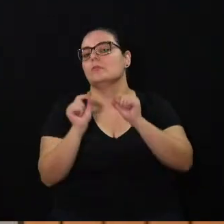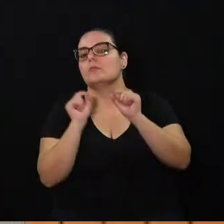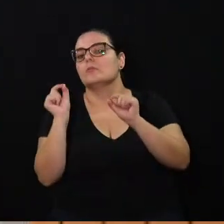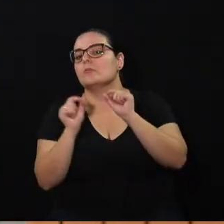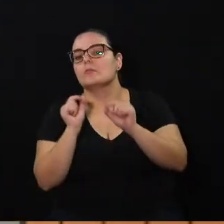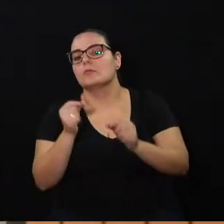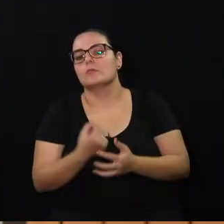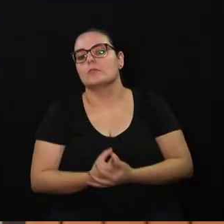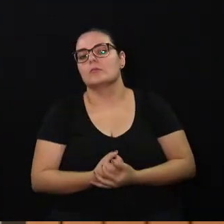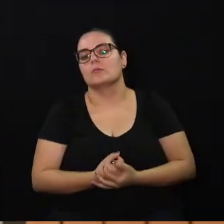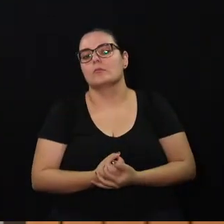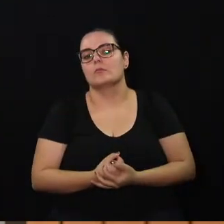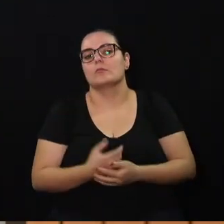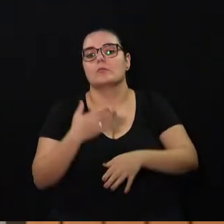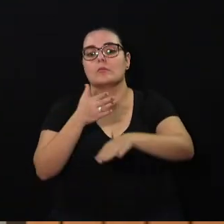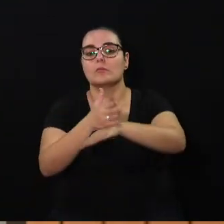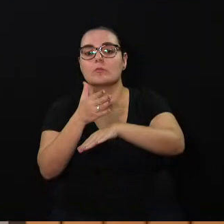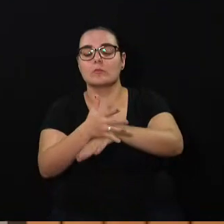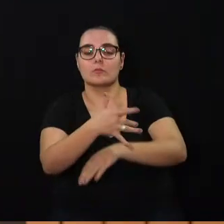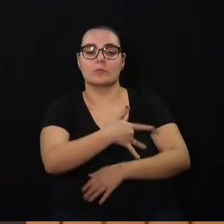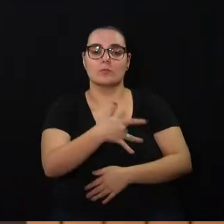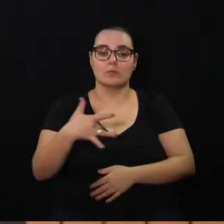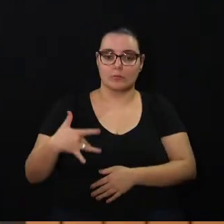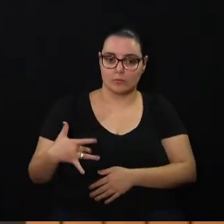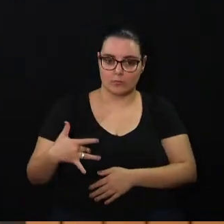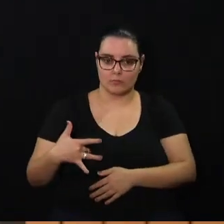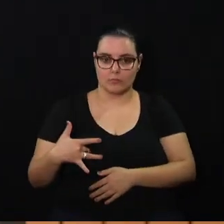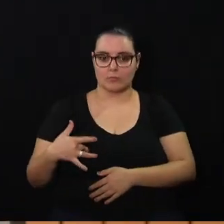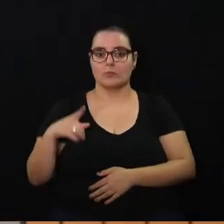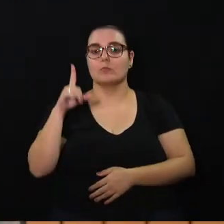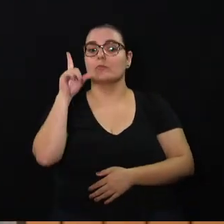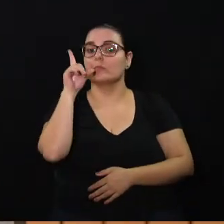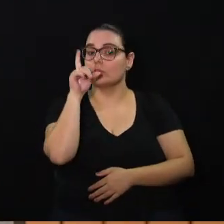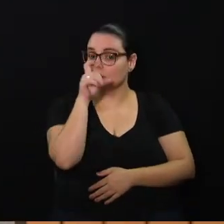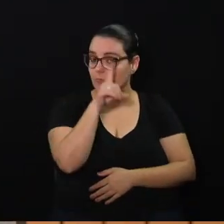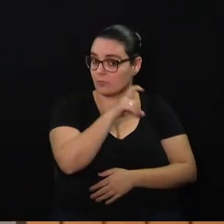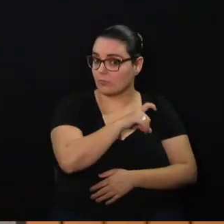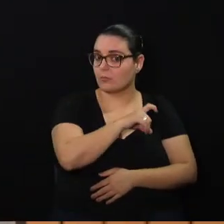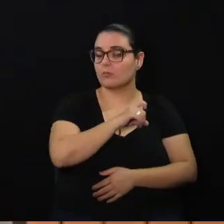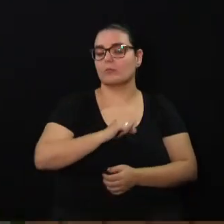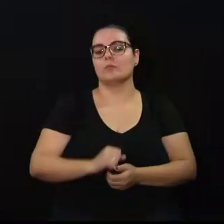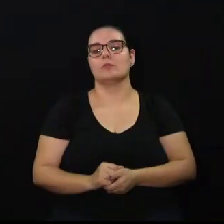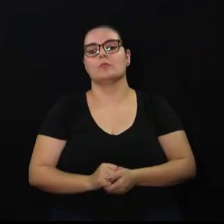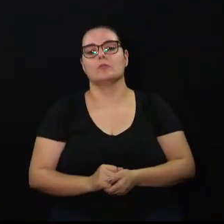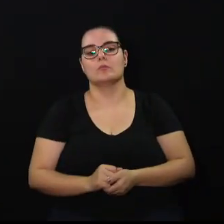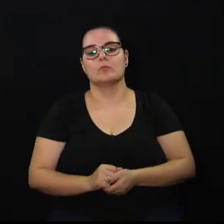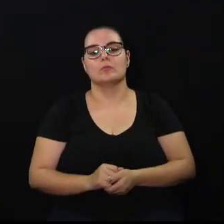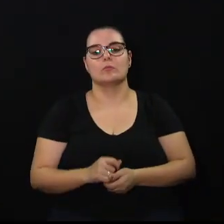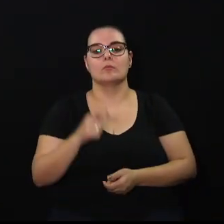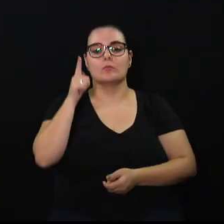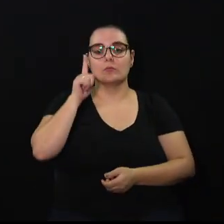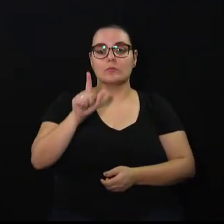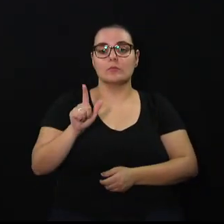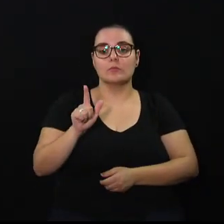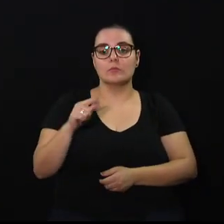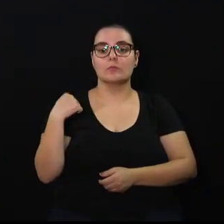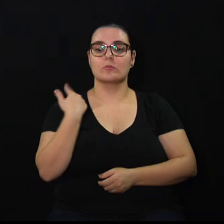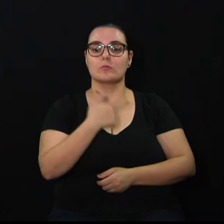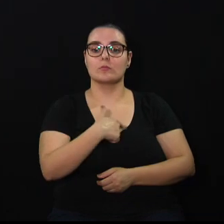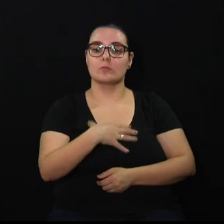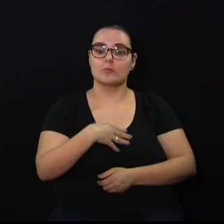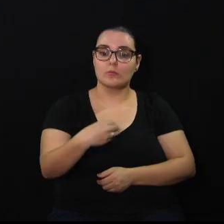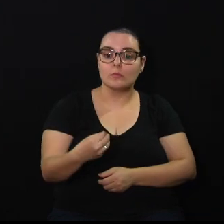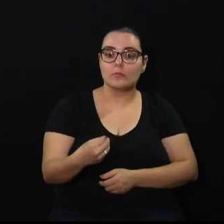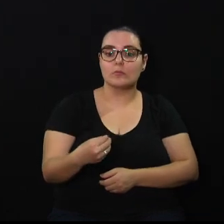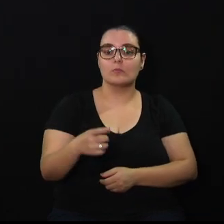do acesso à saúde é muito difícil é a gente conseguir que os nossos filhos tenham